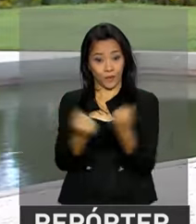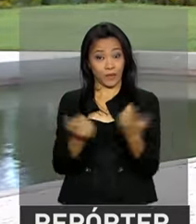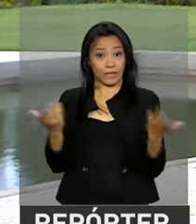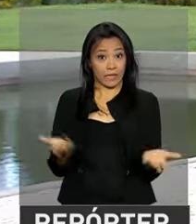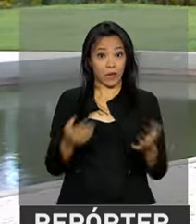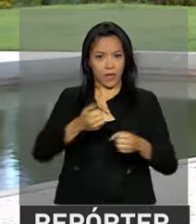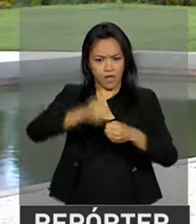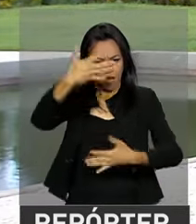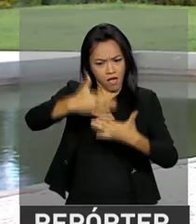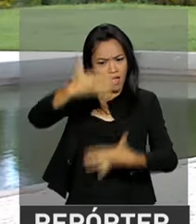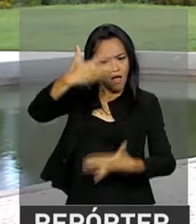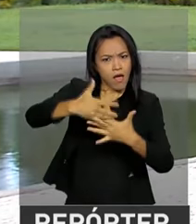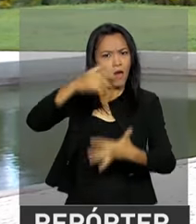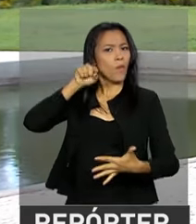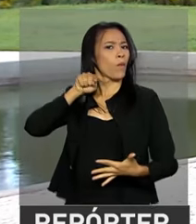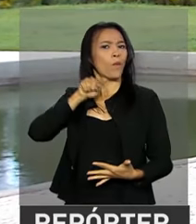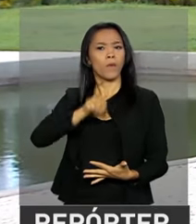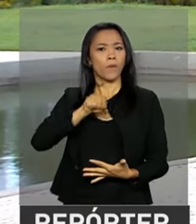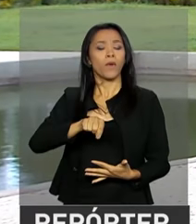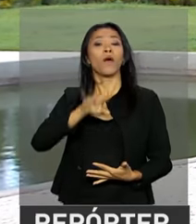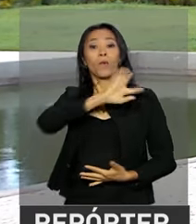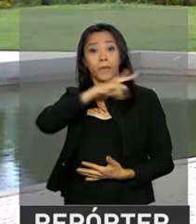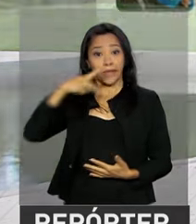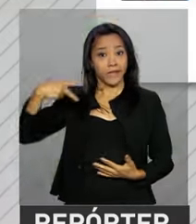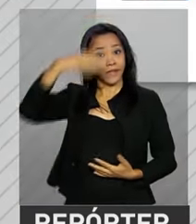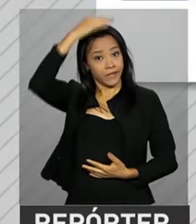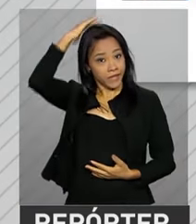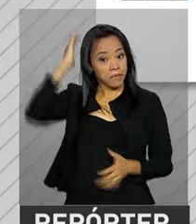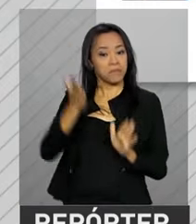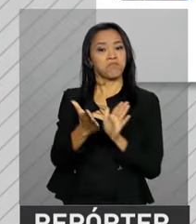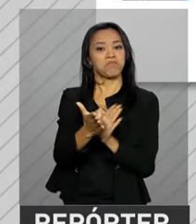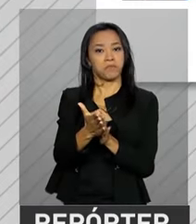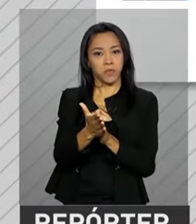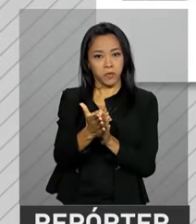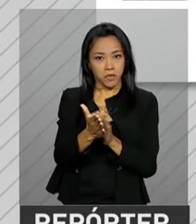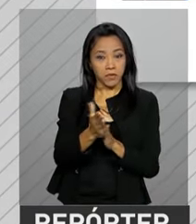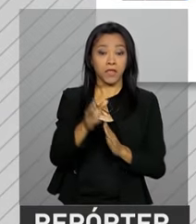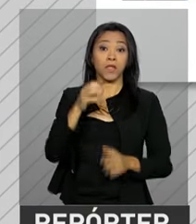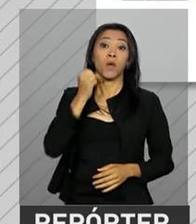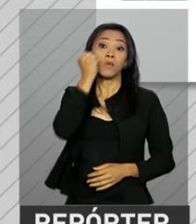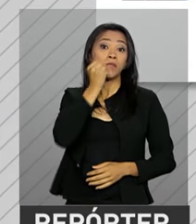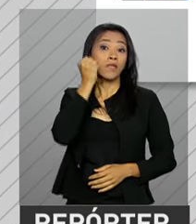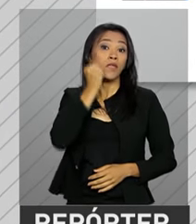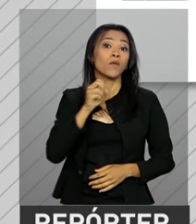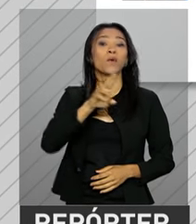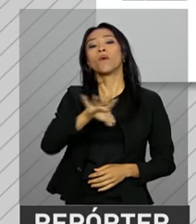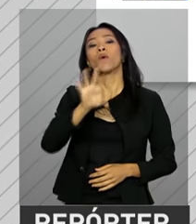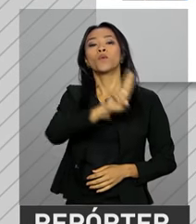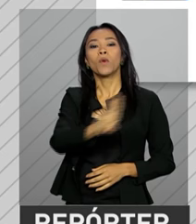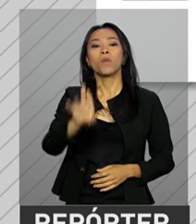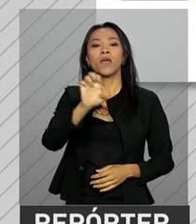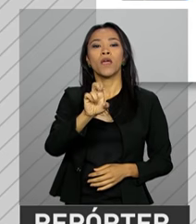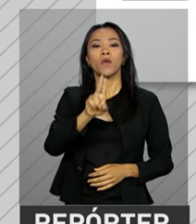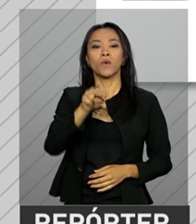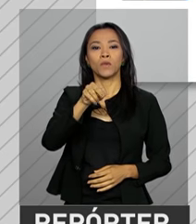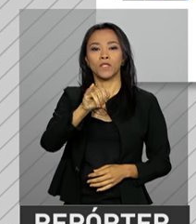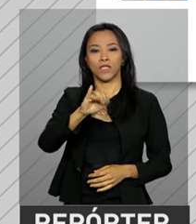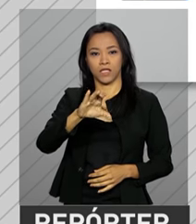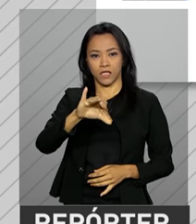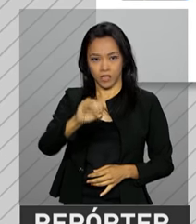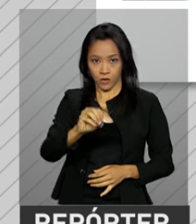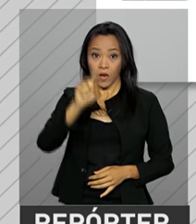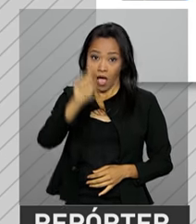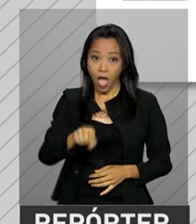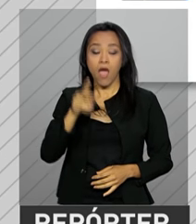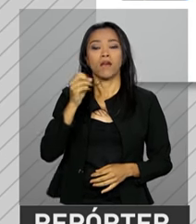redes sociais, o presidente Michel Temer cumprimentou o senador Eunício Oliveira, do PMDB do Ceará,